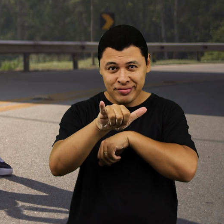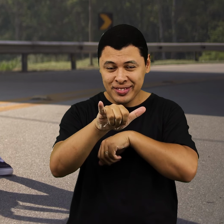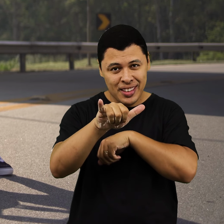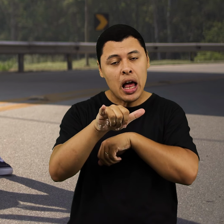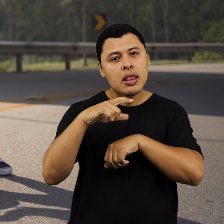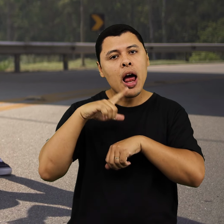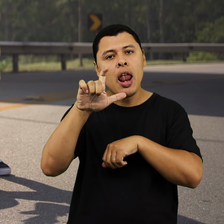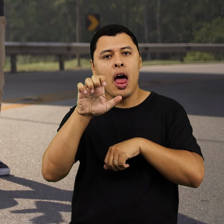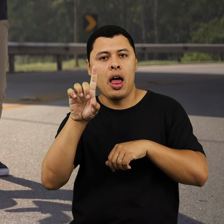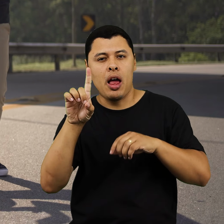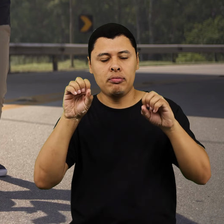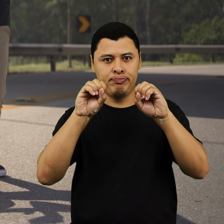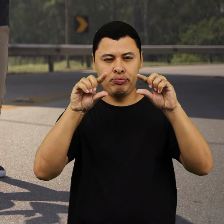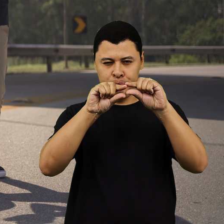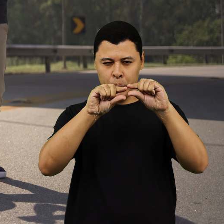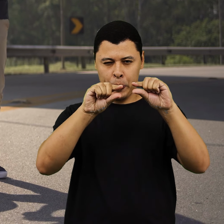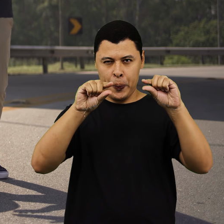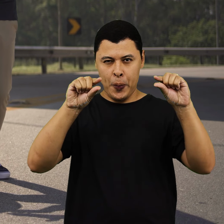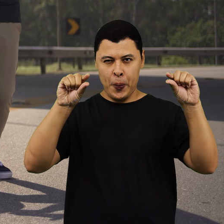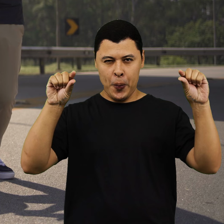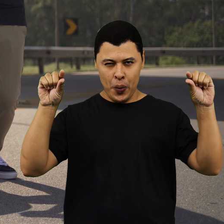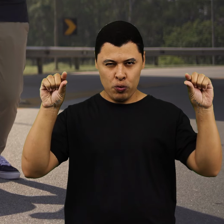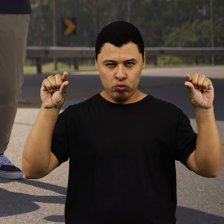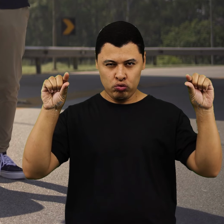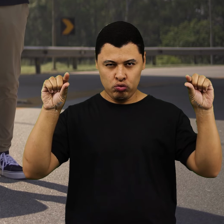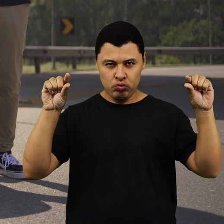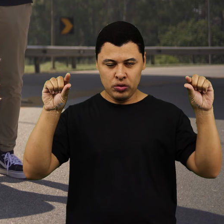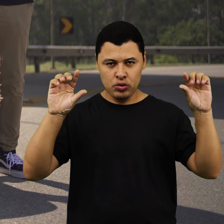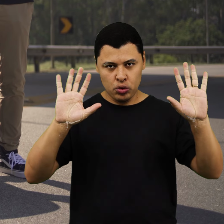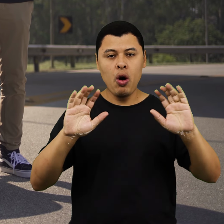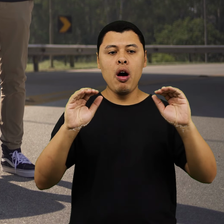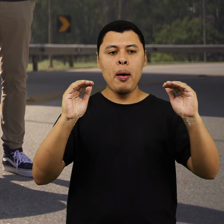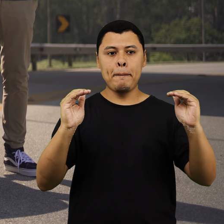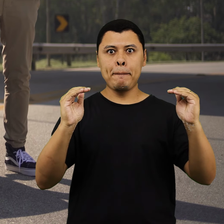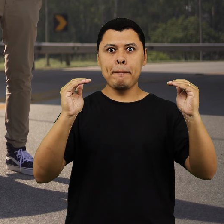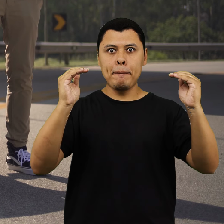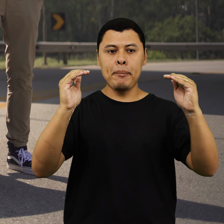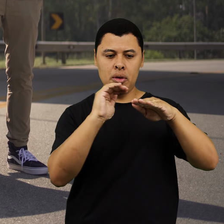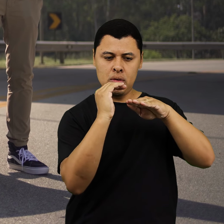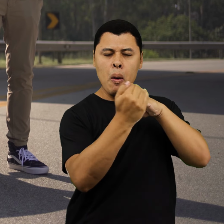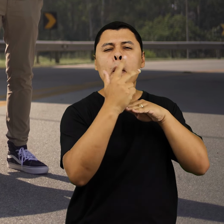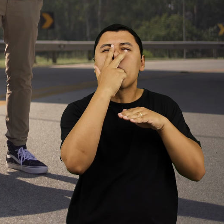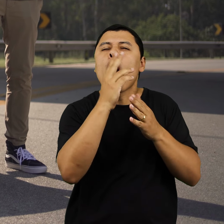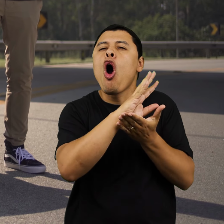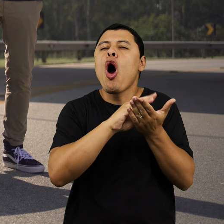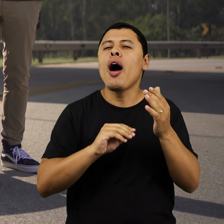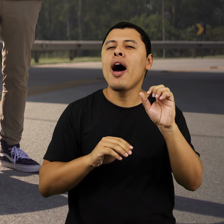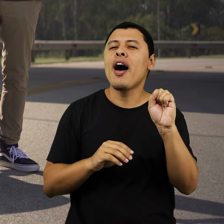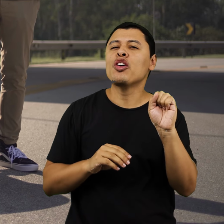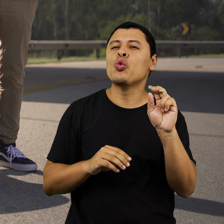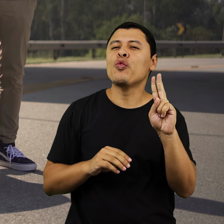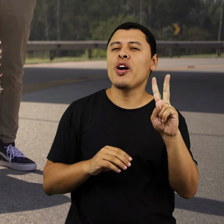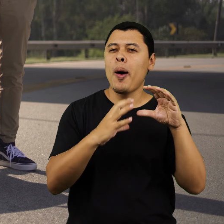para todas as versões, o que deixou essa frente mais afilada e deu essa noção de dianteira mais alta, ajudando essa percepção de SUV que a Renault quer dar